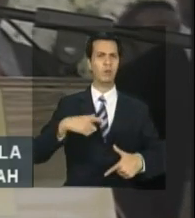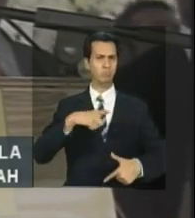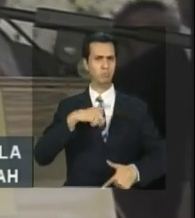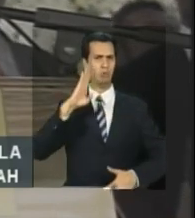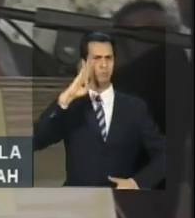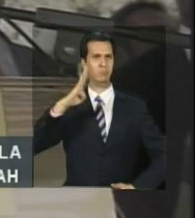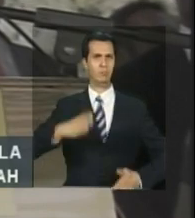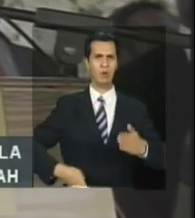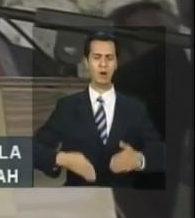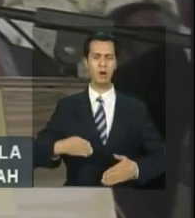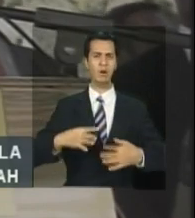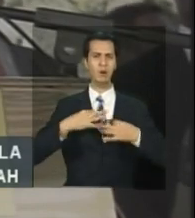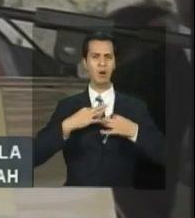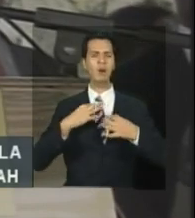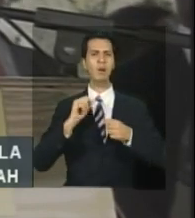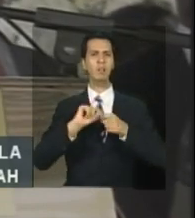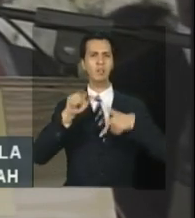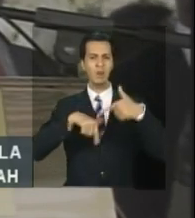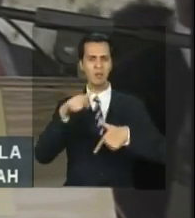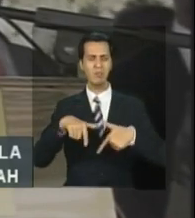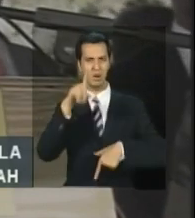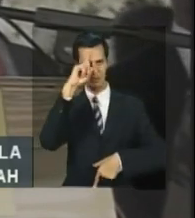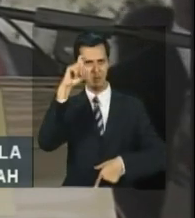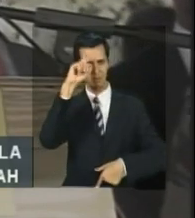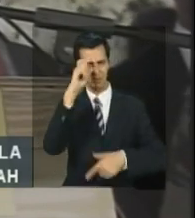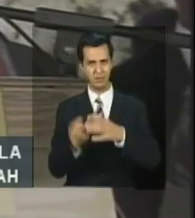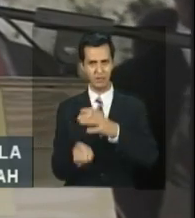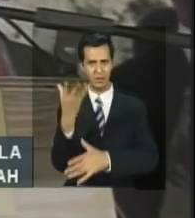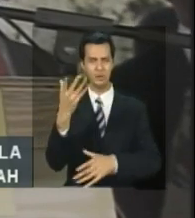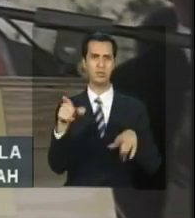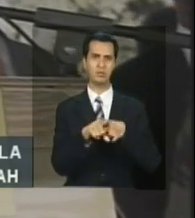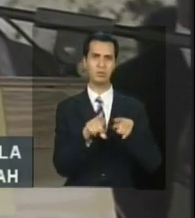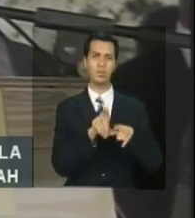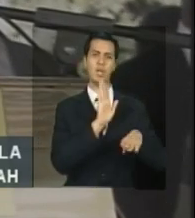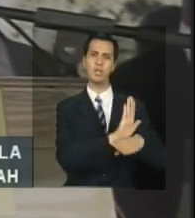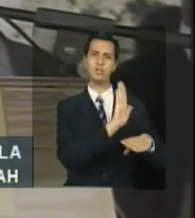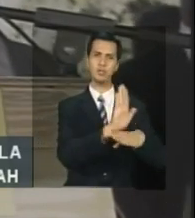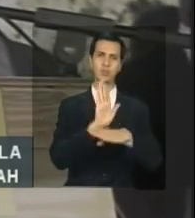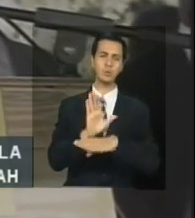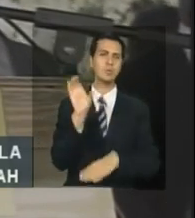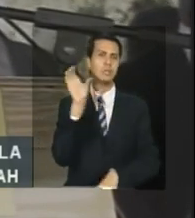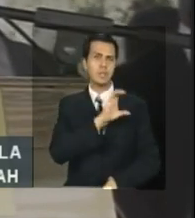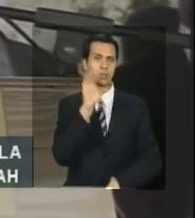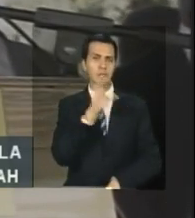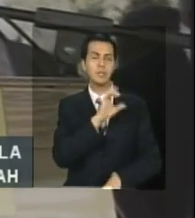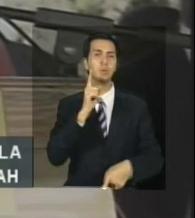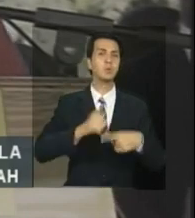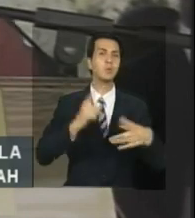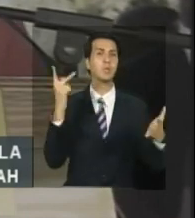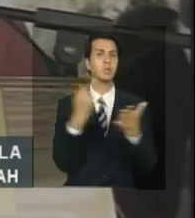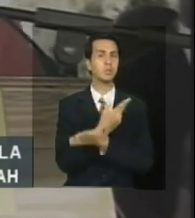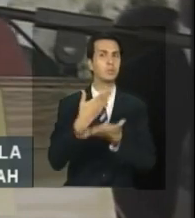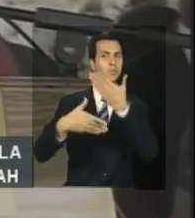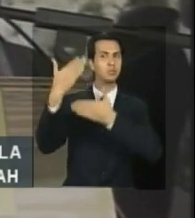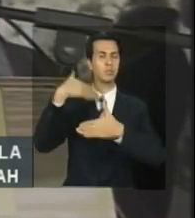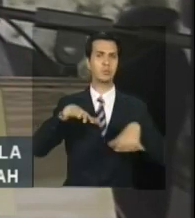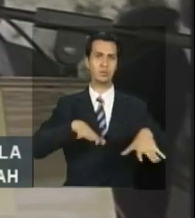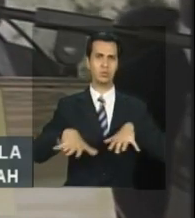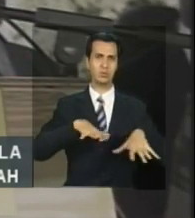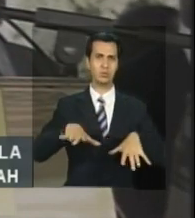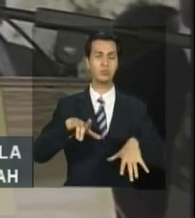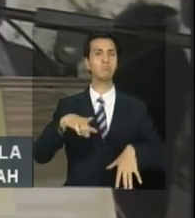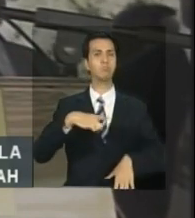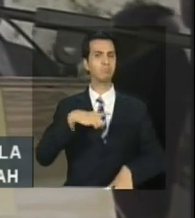na montagem de hospital de campanha e na ajuda emergencial durante o pós-terremoto também